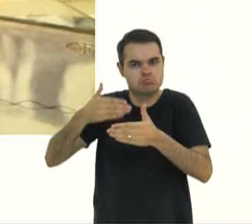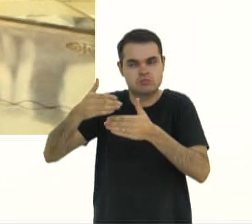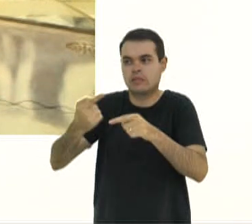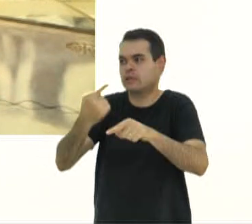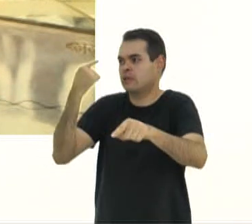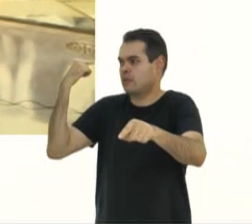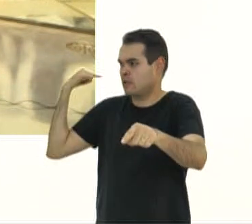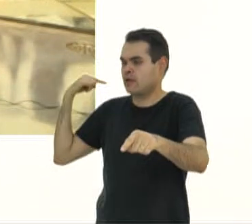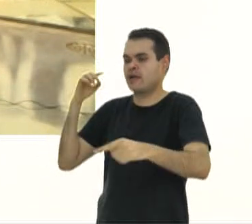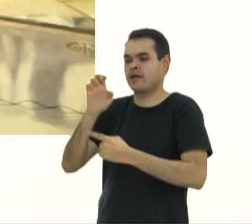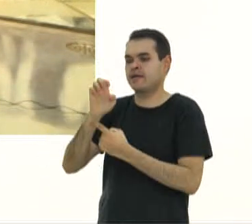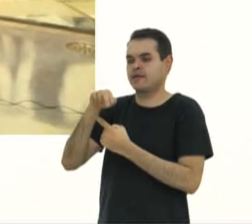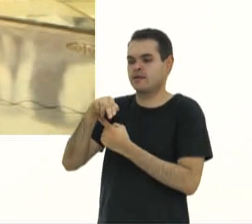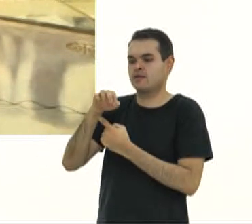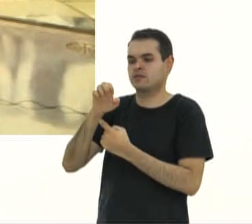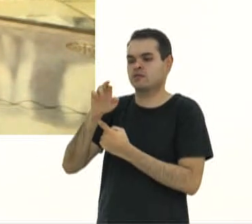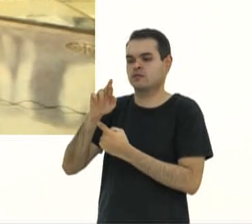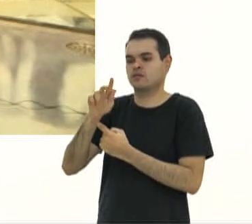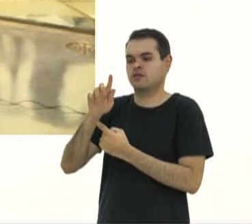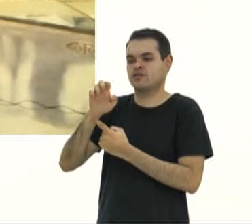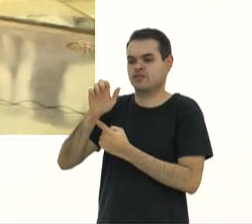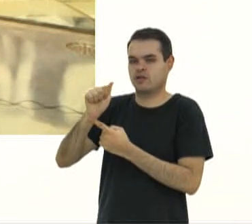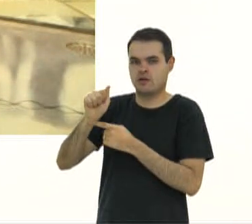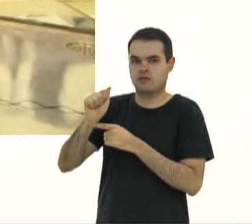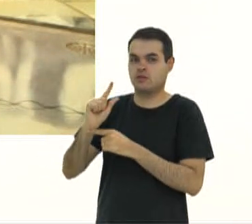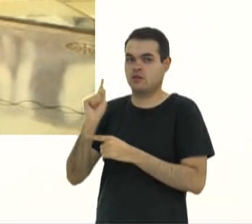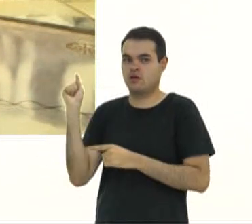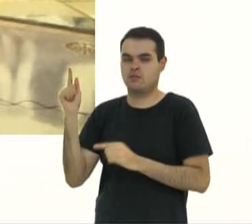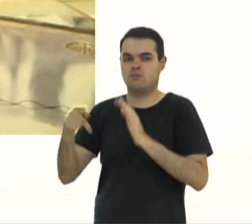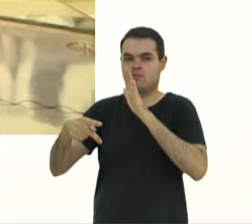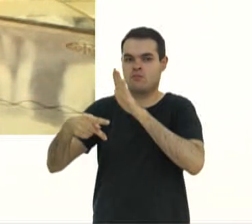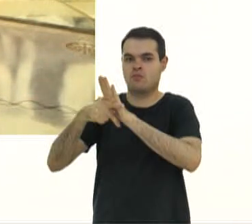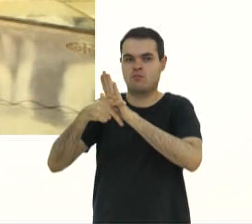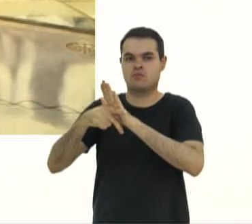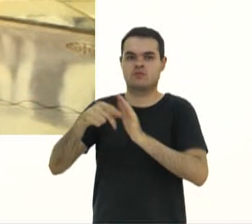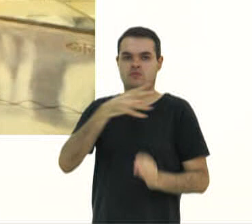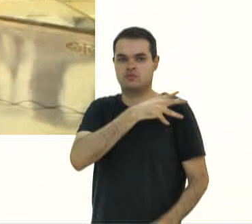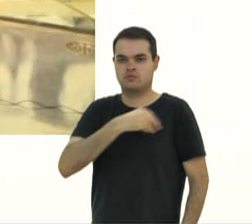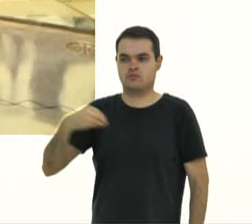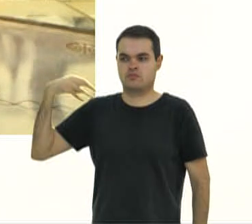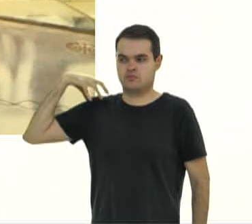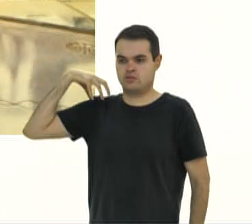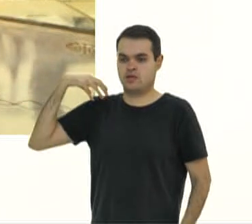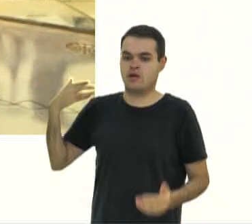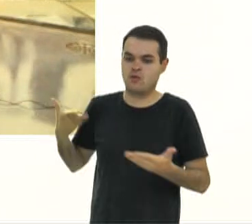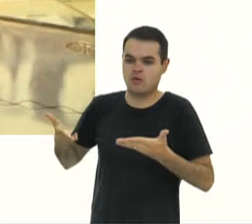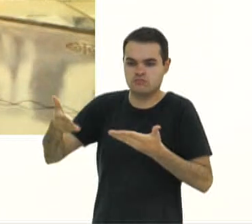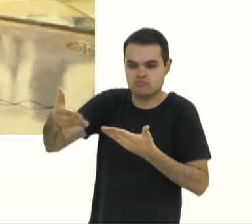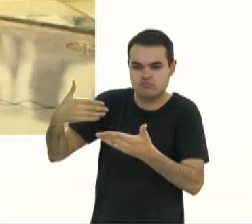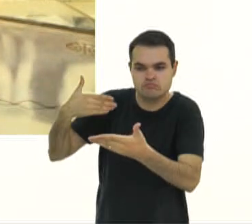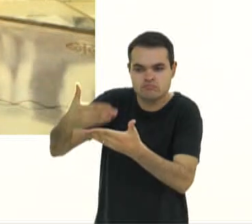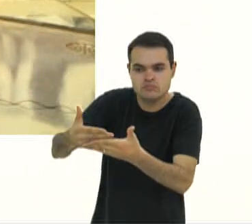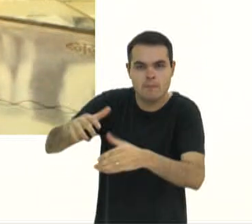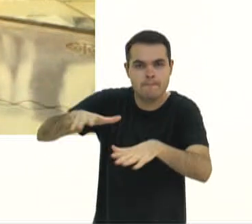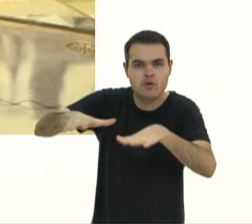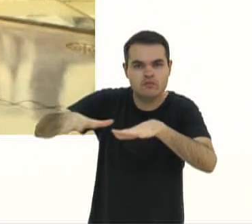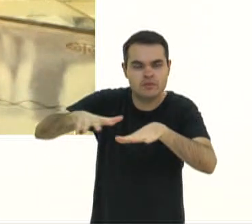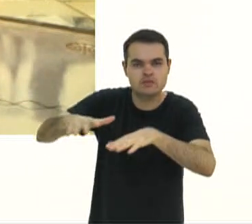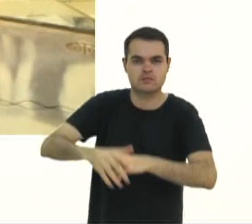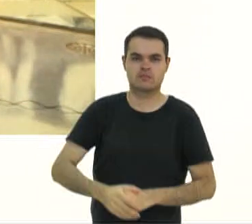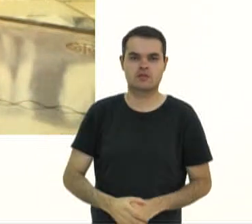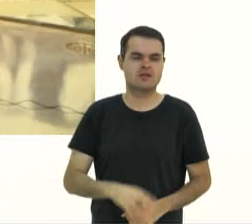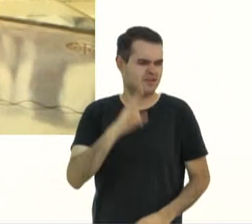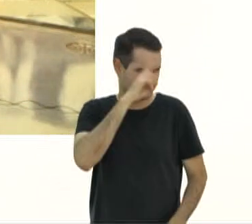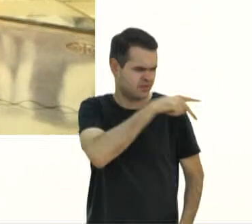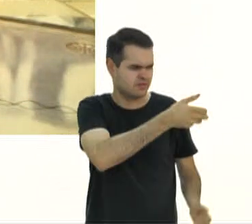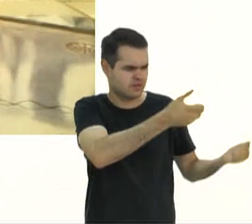lá do Aristóteles, né? Já entrando numa ideia de movimento. Mas lembra da pergunta que você me fez sobre a energia